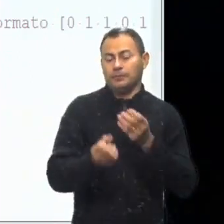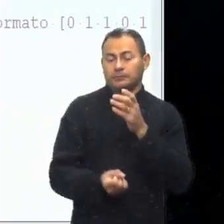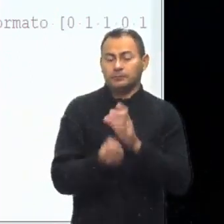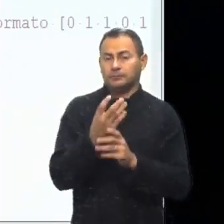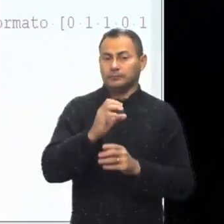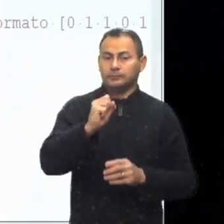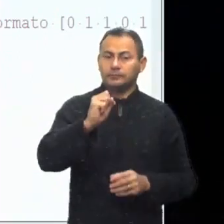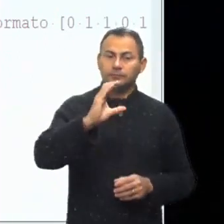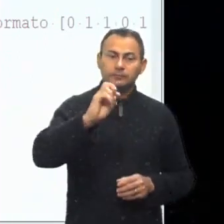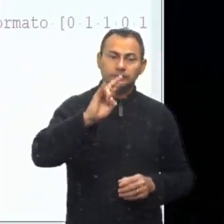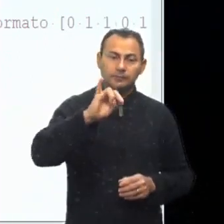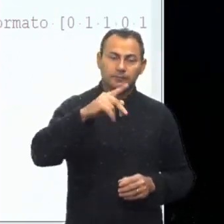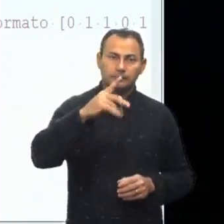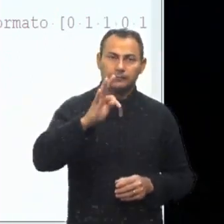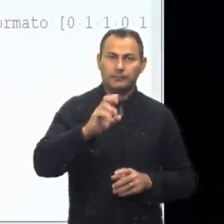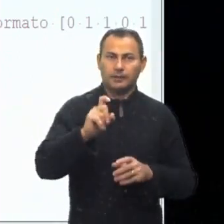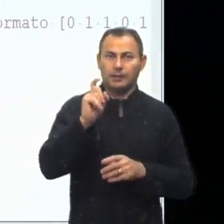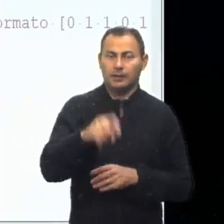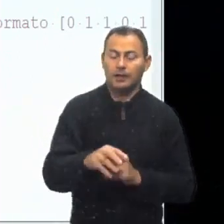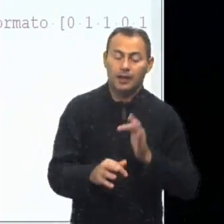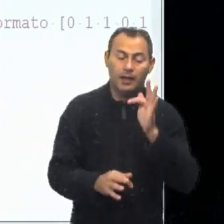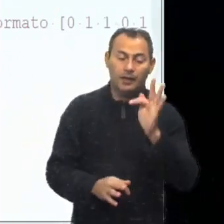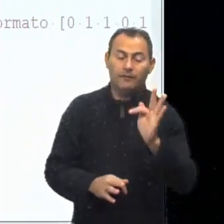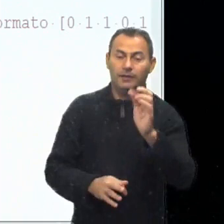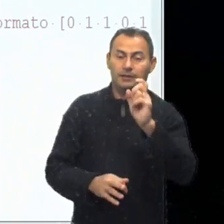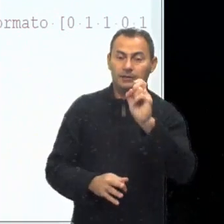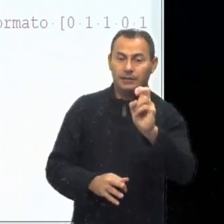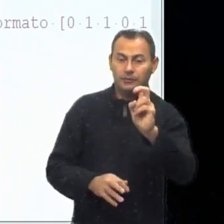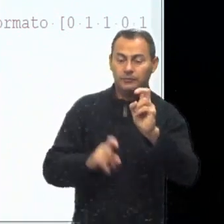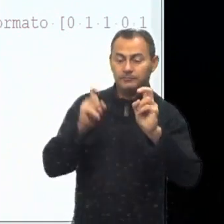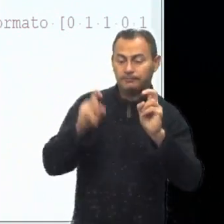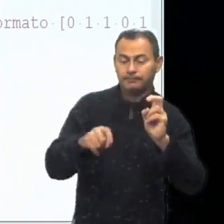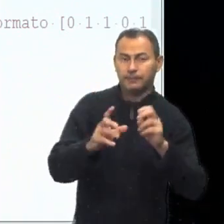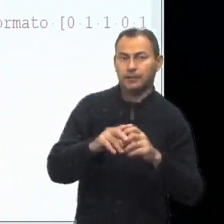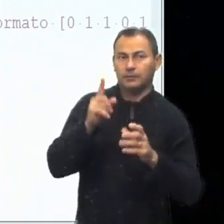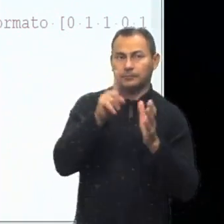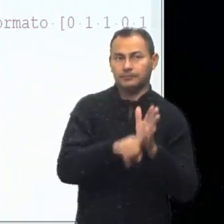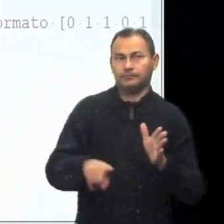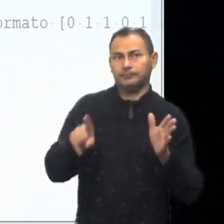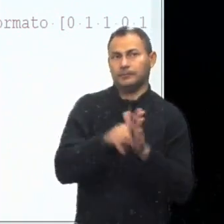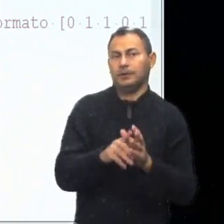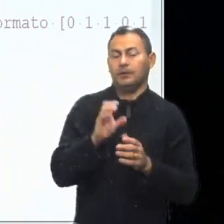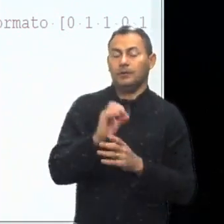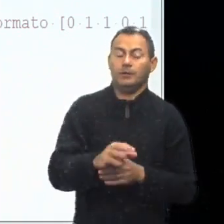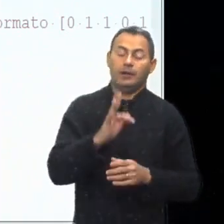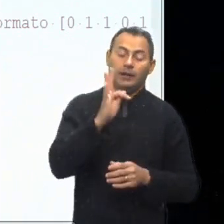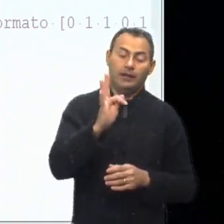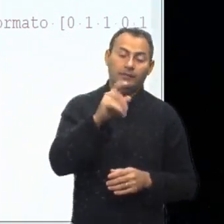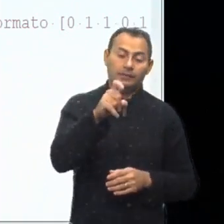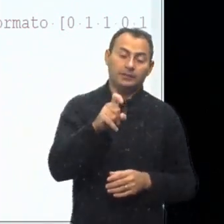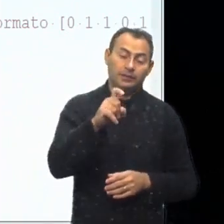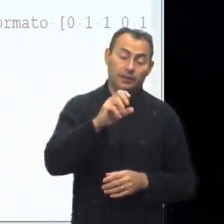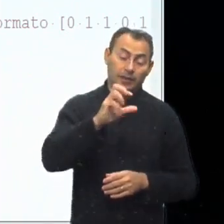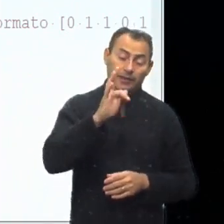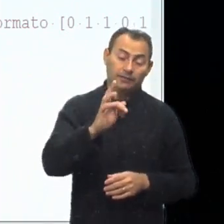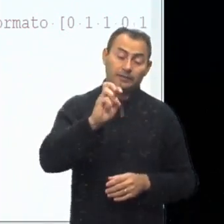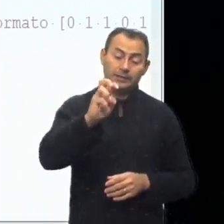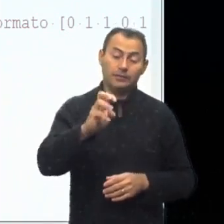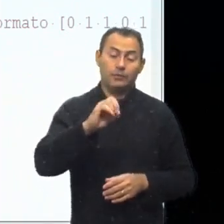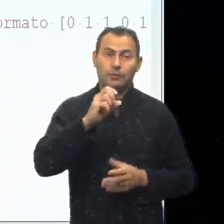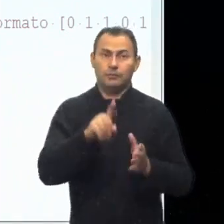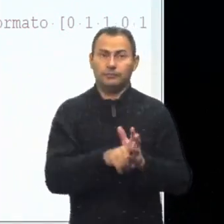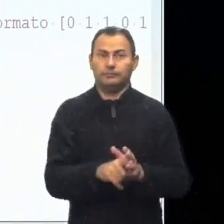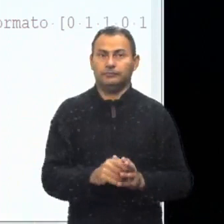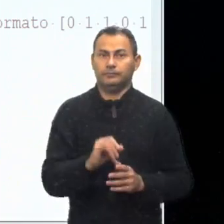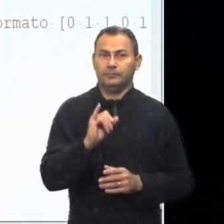um script, quando eu apertar F5, por exemplo, ele vai rodar. Ou eu posso apertar F5, ou eu posso vir aqui